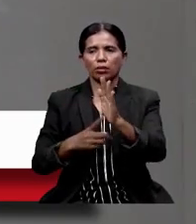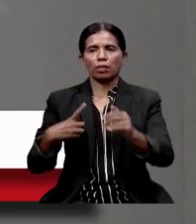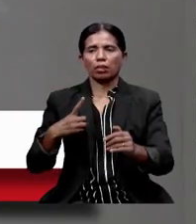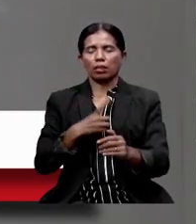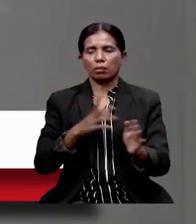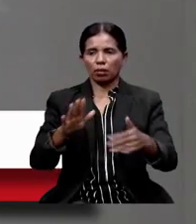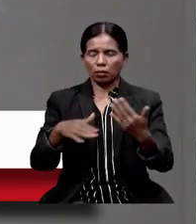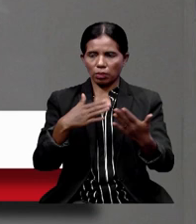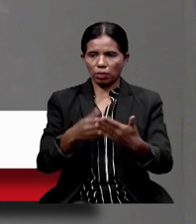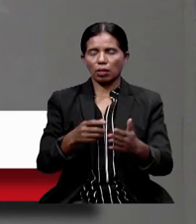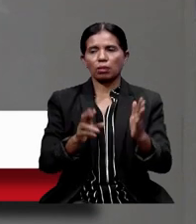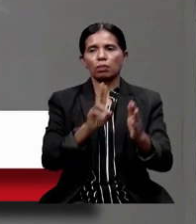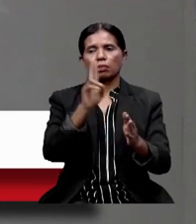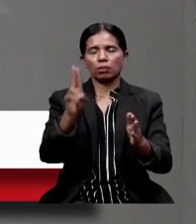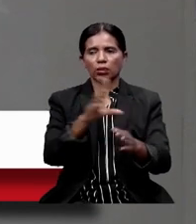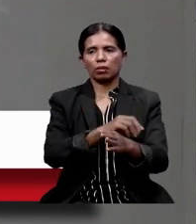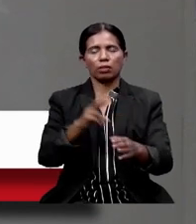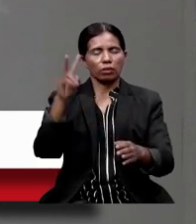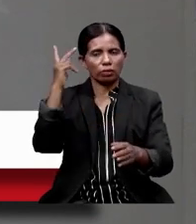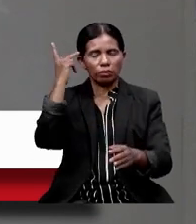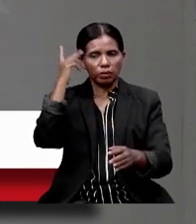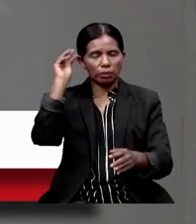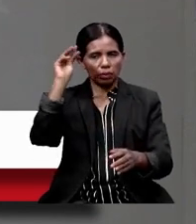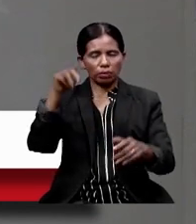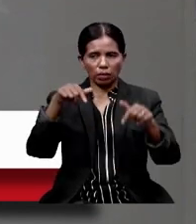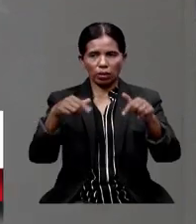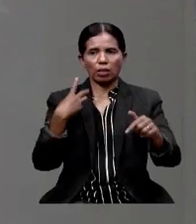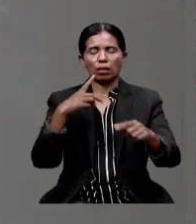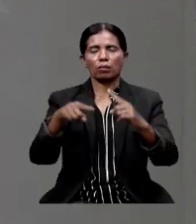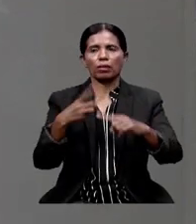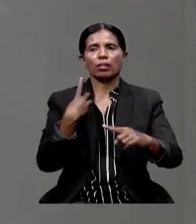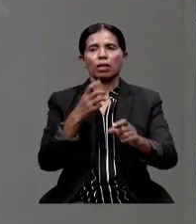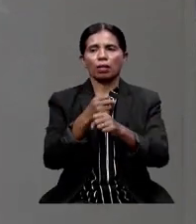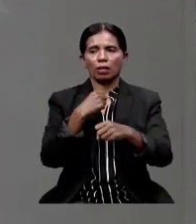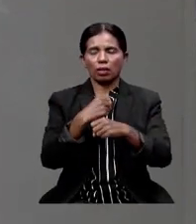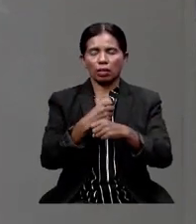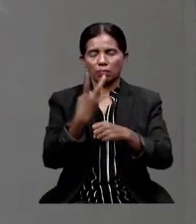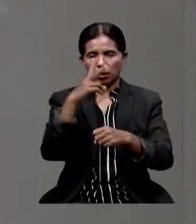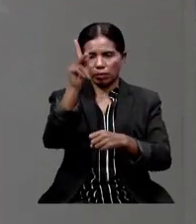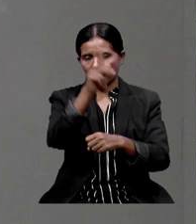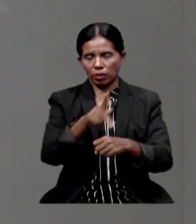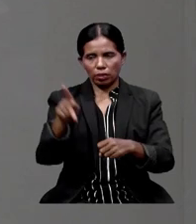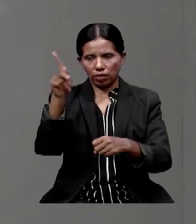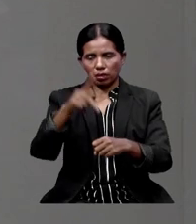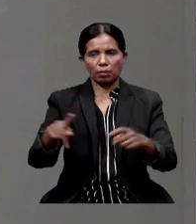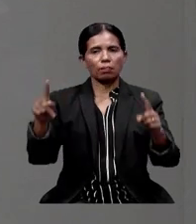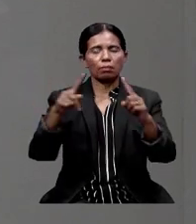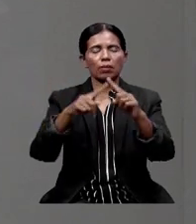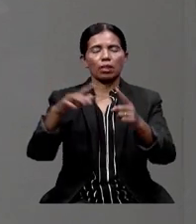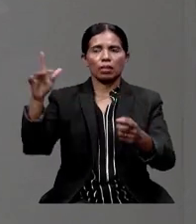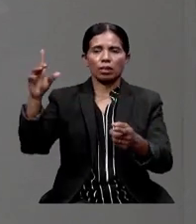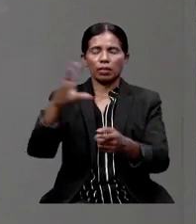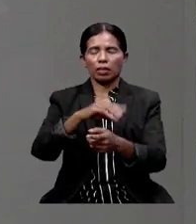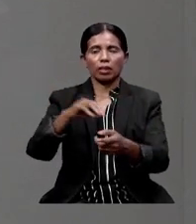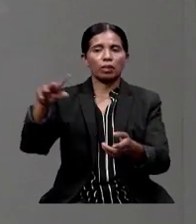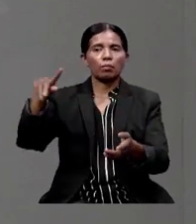ser roto. Aproveita a excelência vice-ministro Rine, a minha honra, a minha halo, a minha fiscalização Bahia Porto,